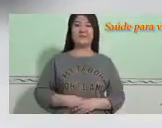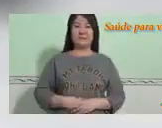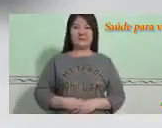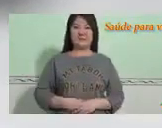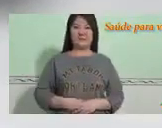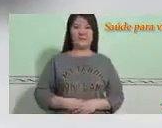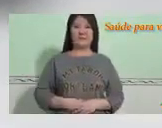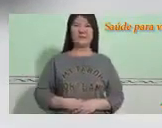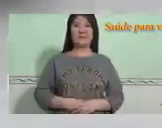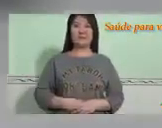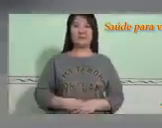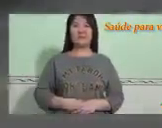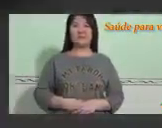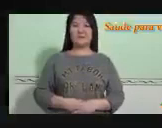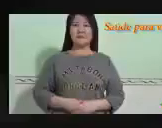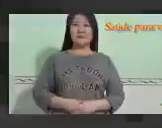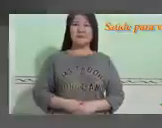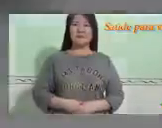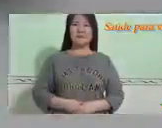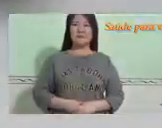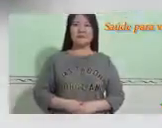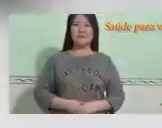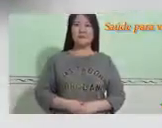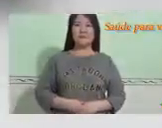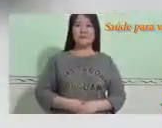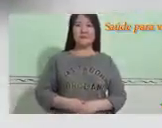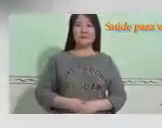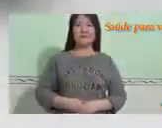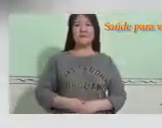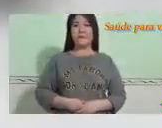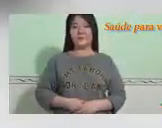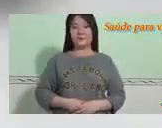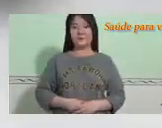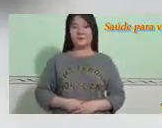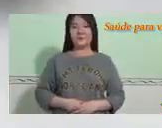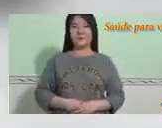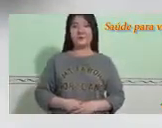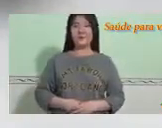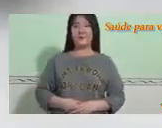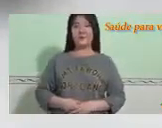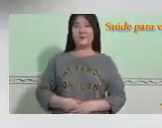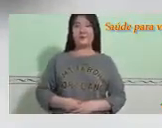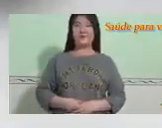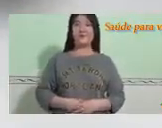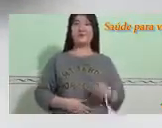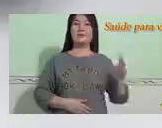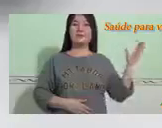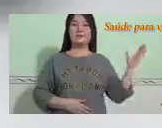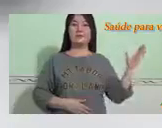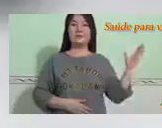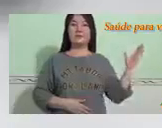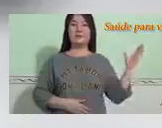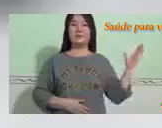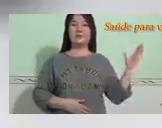é leóz ea a de ordem e o acento agudo x e de ordem srb/n ao informado de gás ou fluido vírgula como